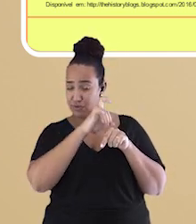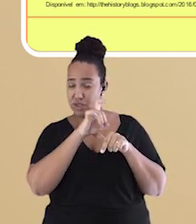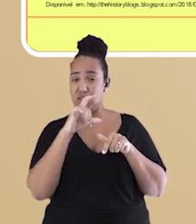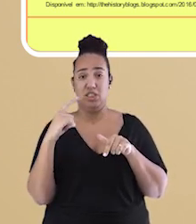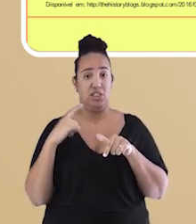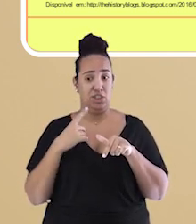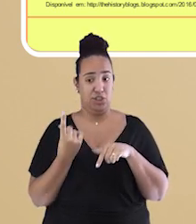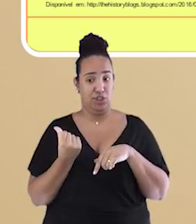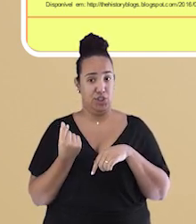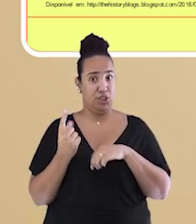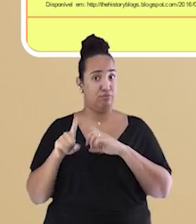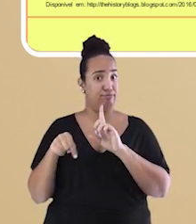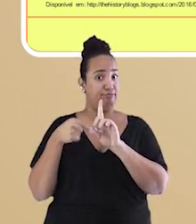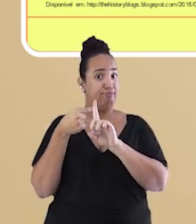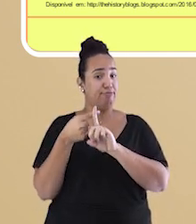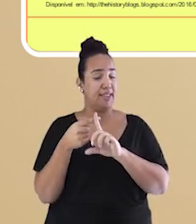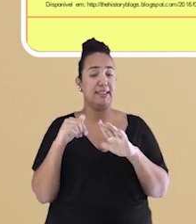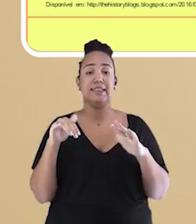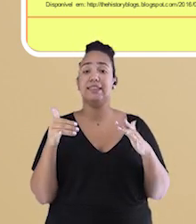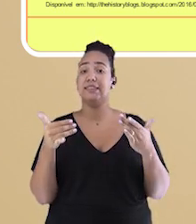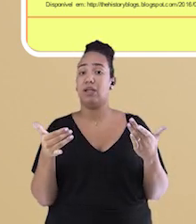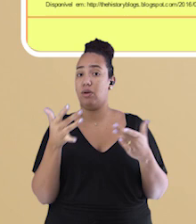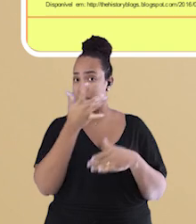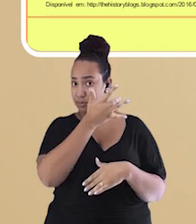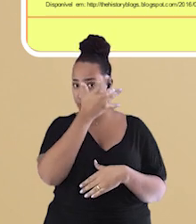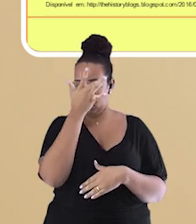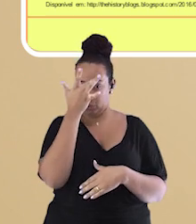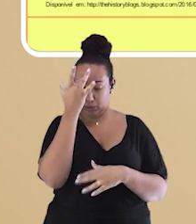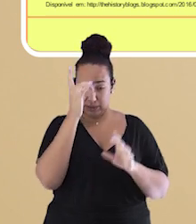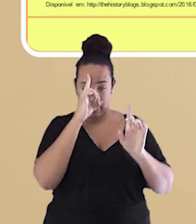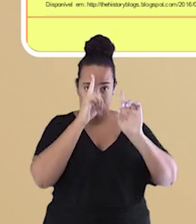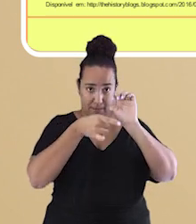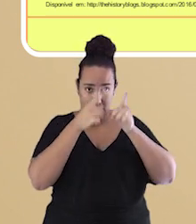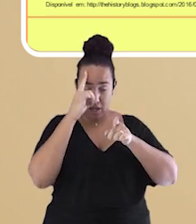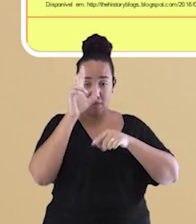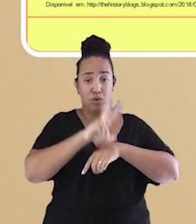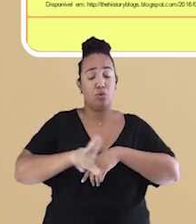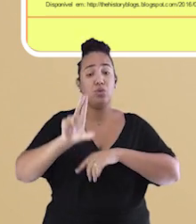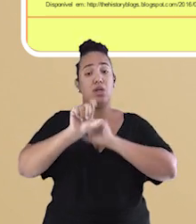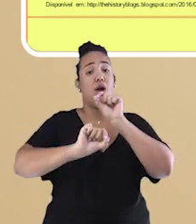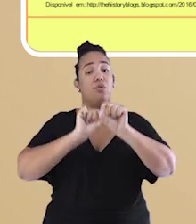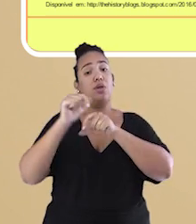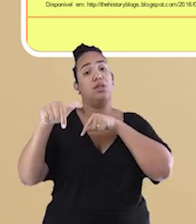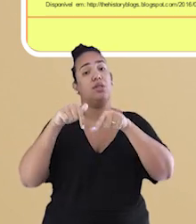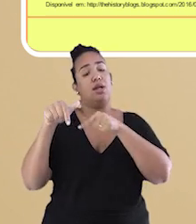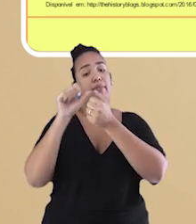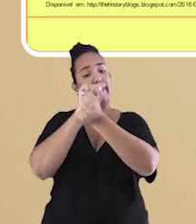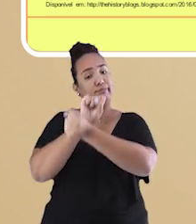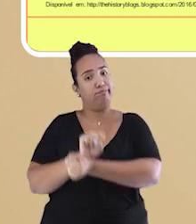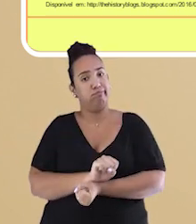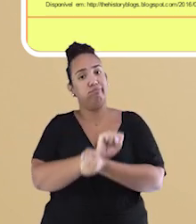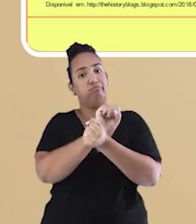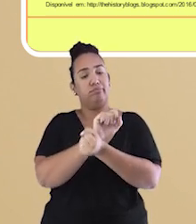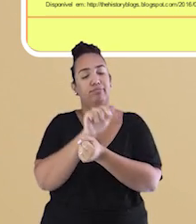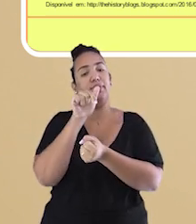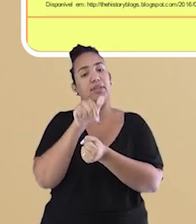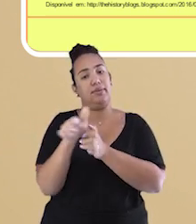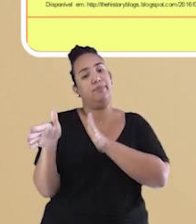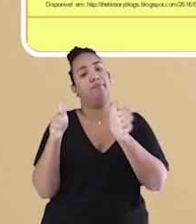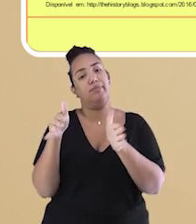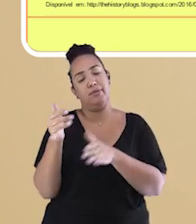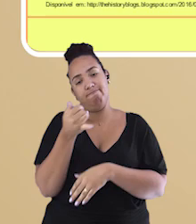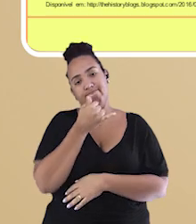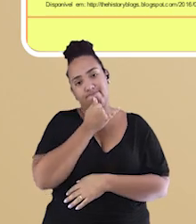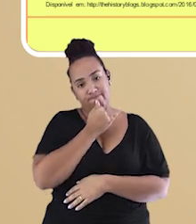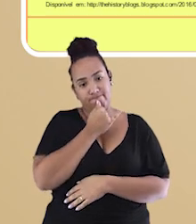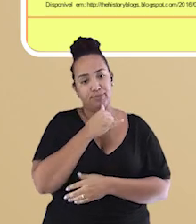dinheiro, os donos das plantações faziam uso da mão de obra escrava. Essa era a parte triste da